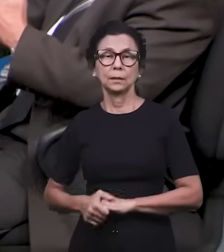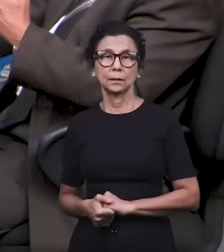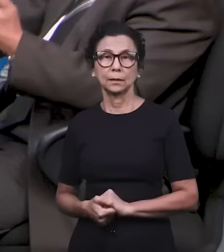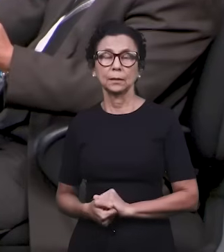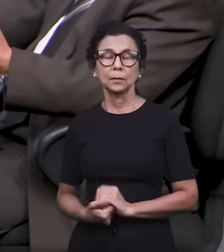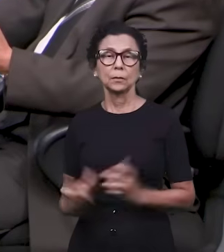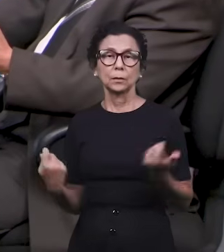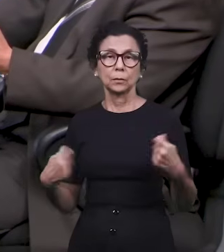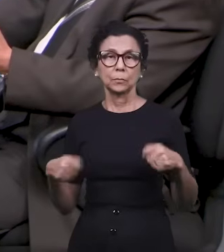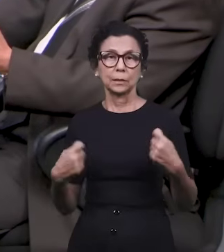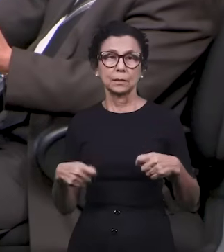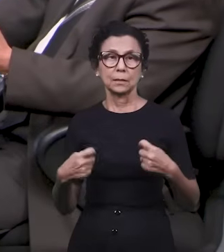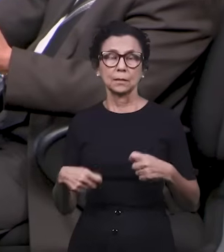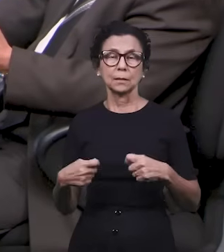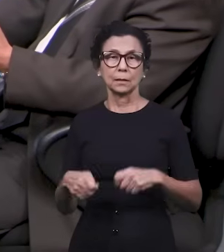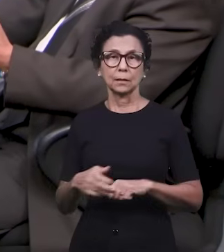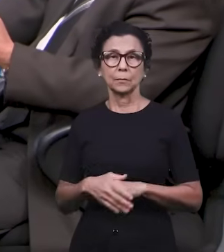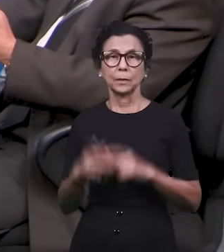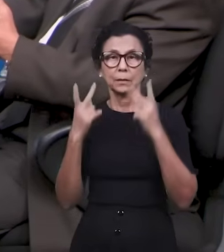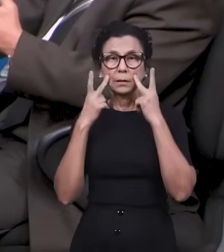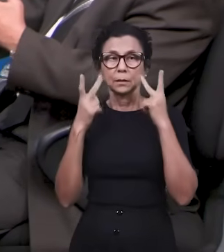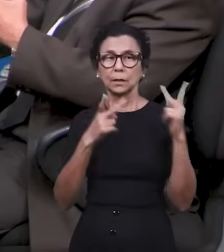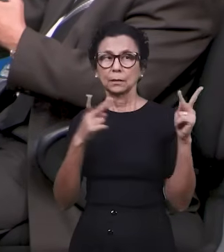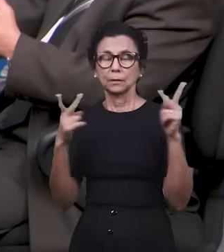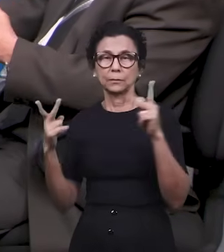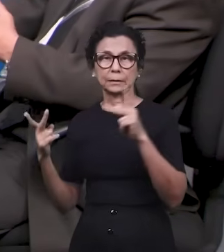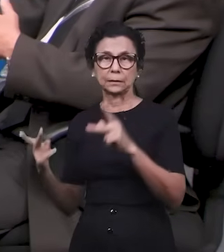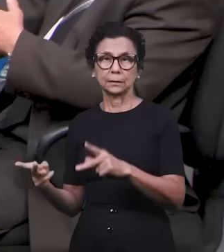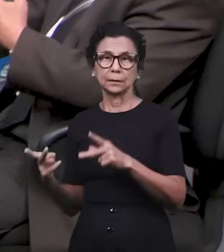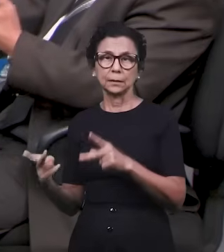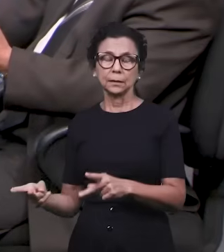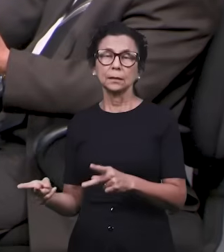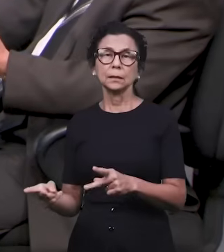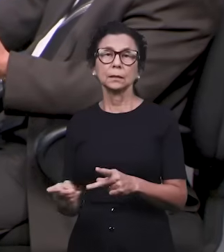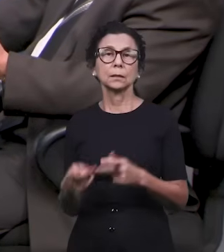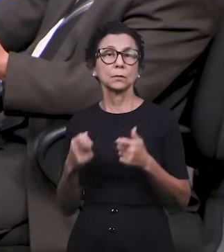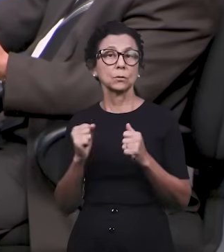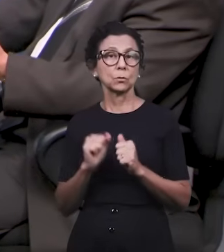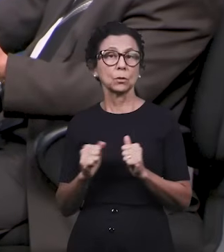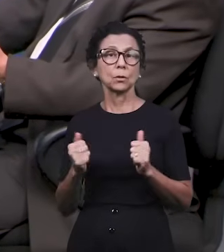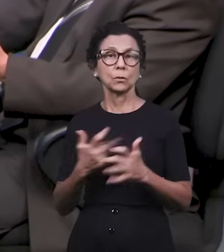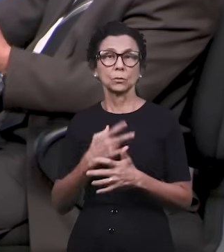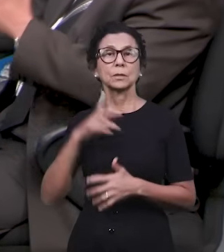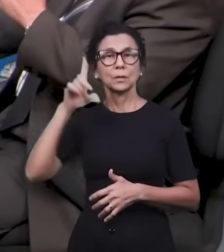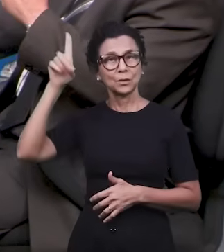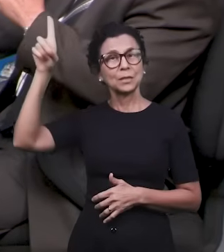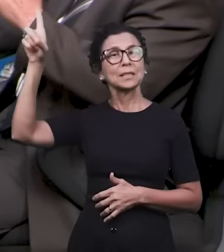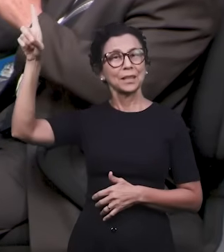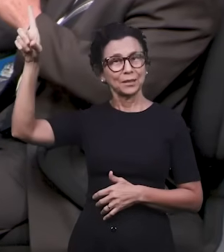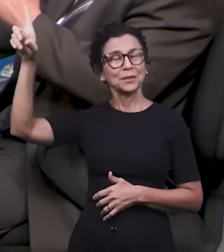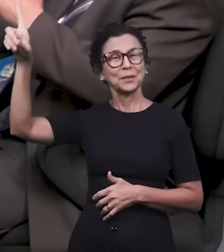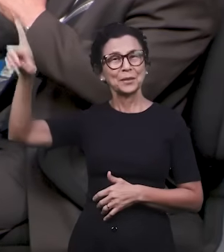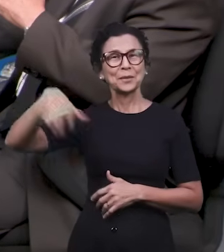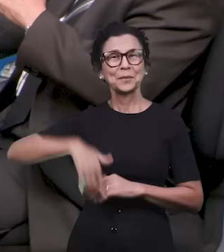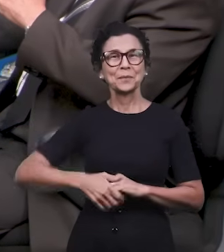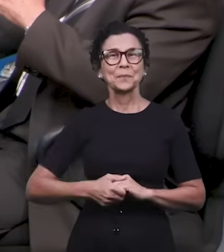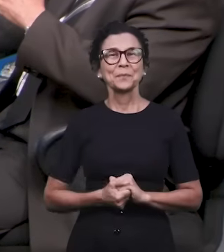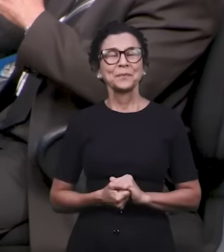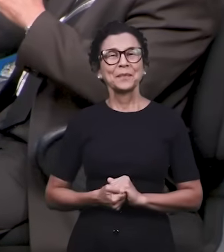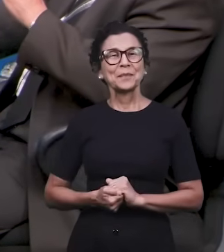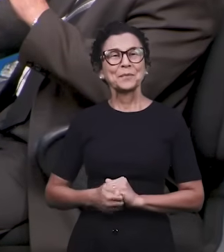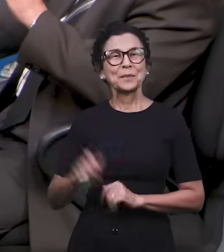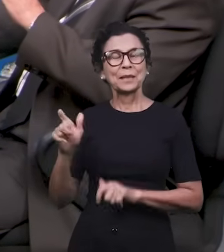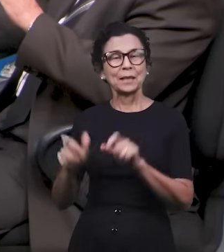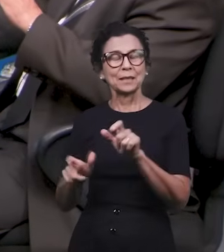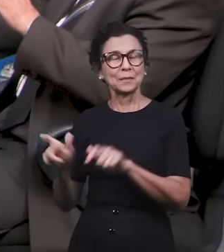levar também naquela visita algo que seja da parte do Senhor. Porque ele vai sair de lá, as pessoas do lar